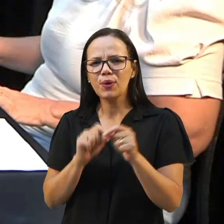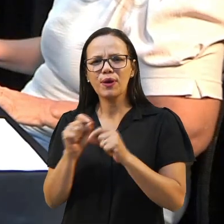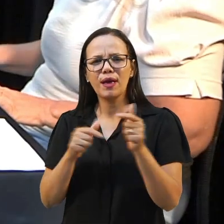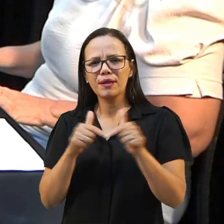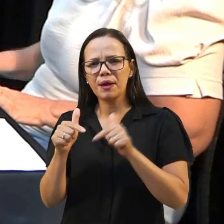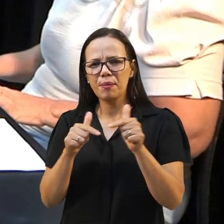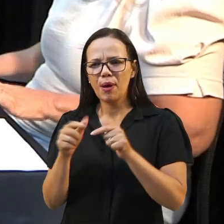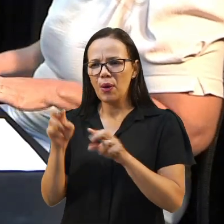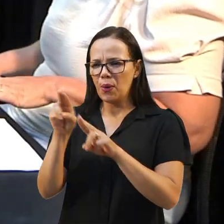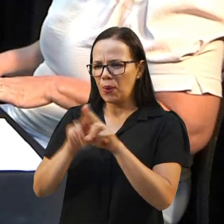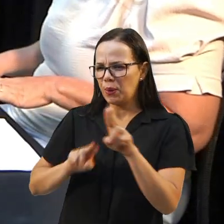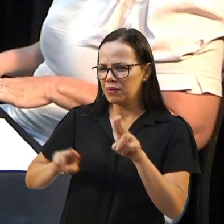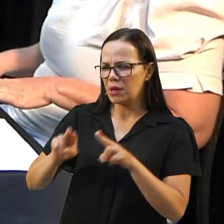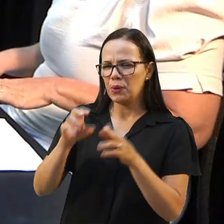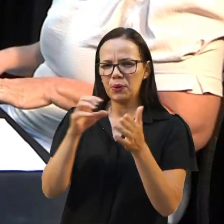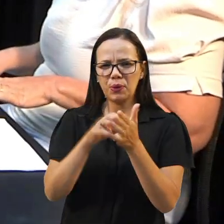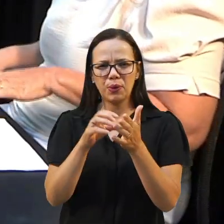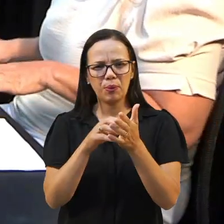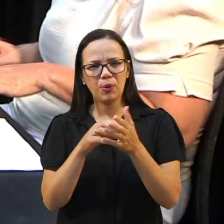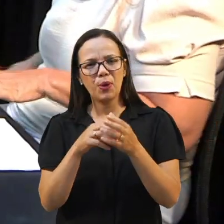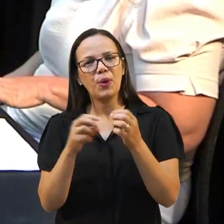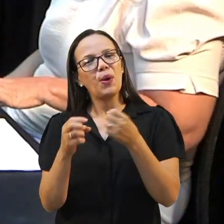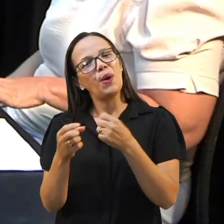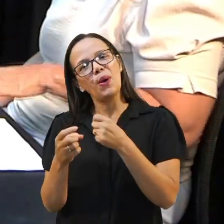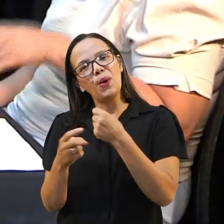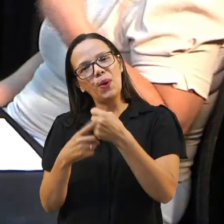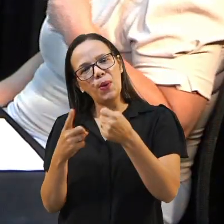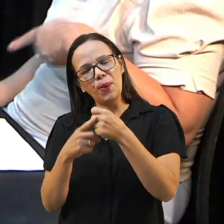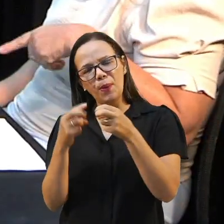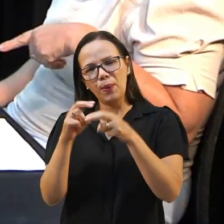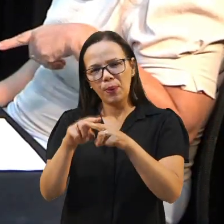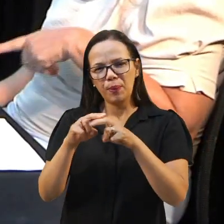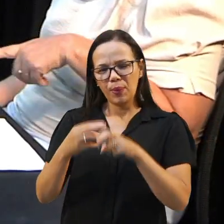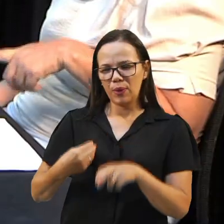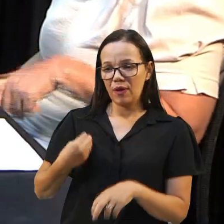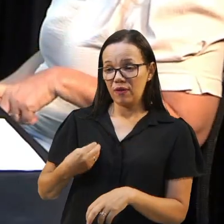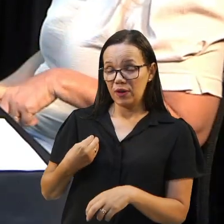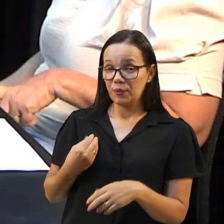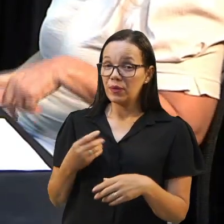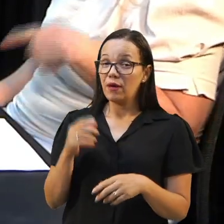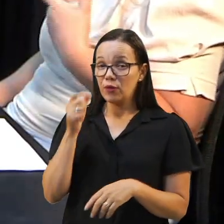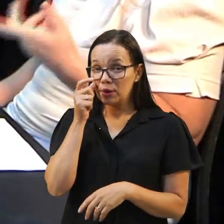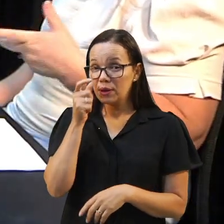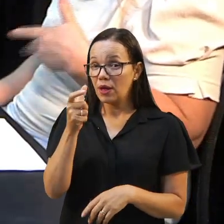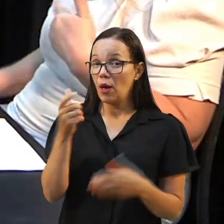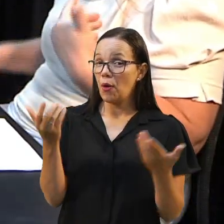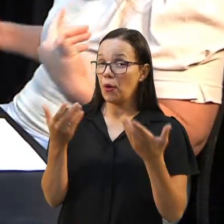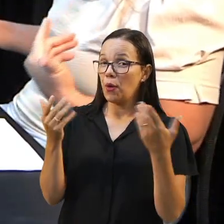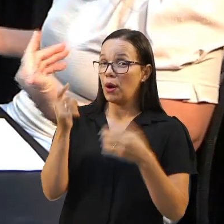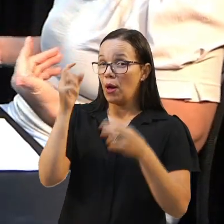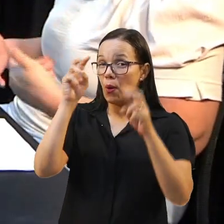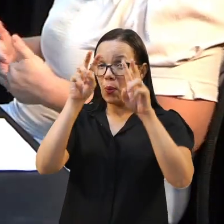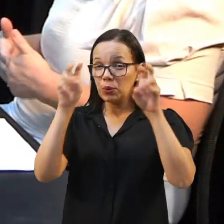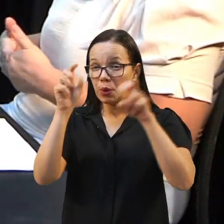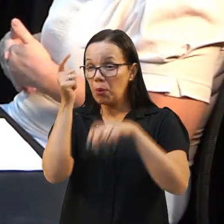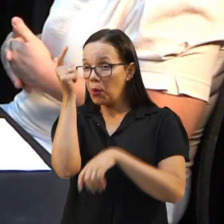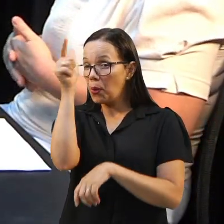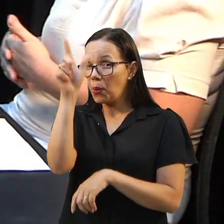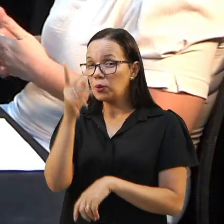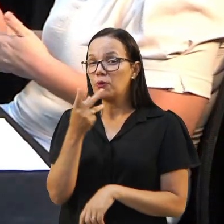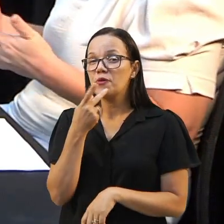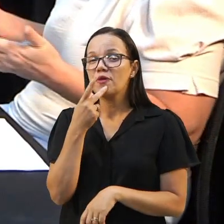pela Vida, né? Não parou. Foi muito interessante. Agora a gente vai partir para um outro tema que para ele também, é